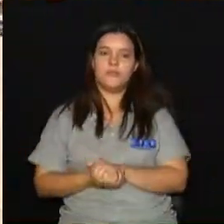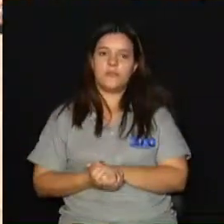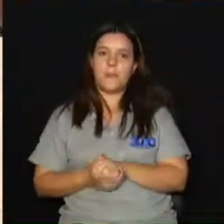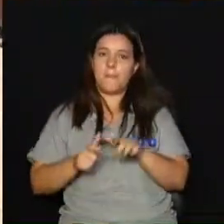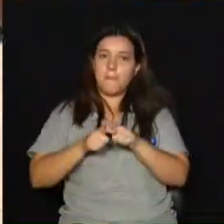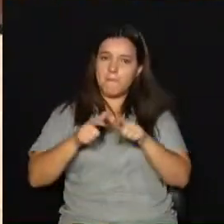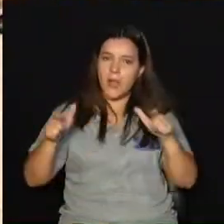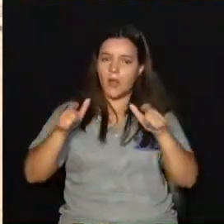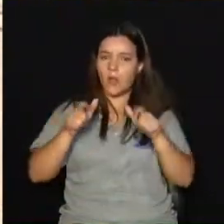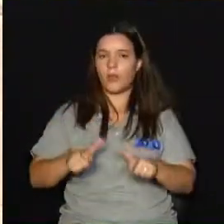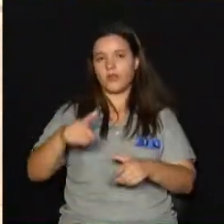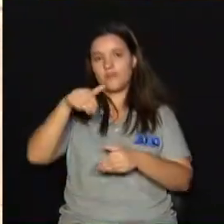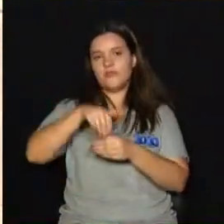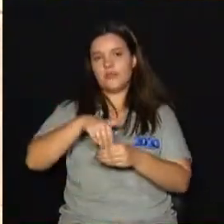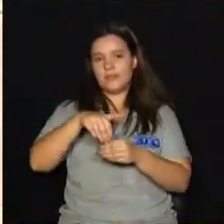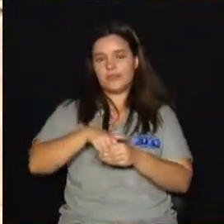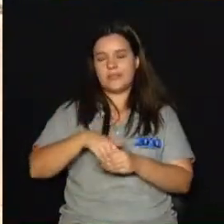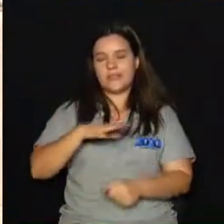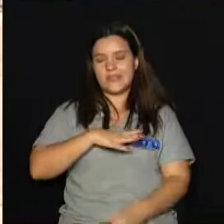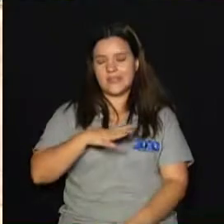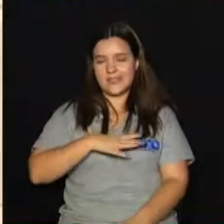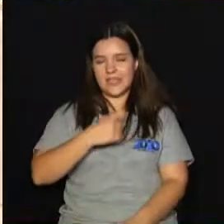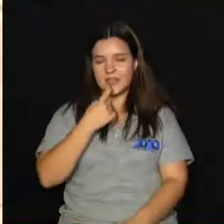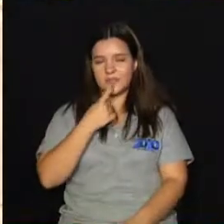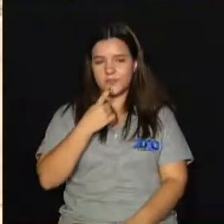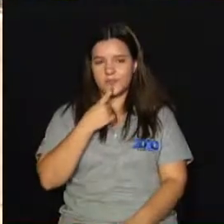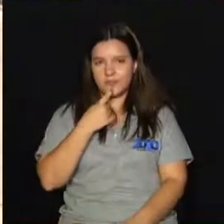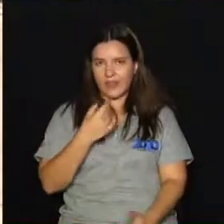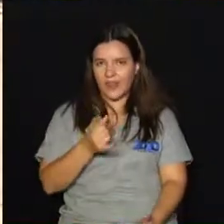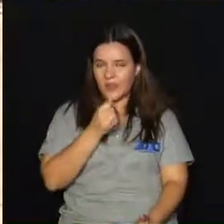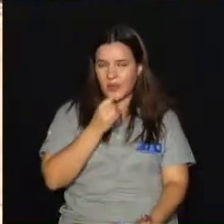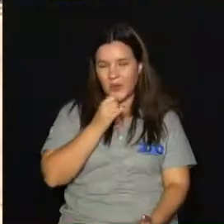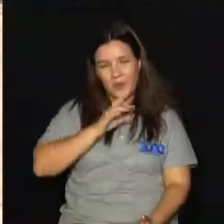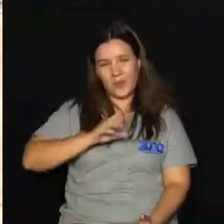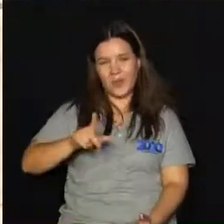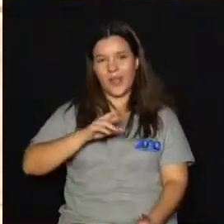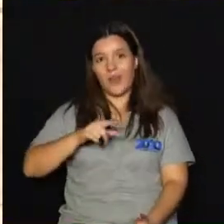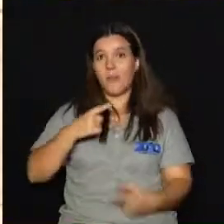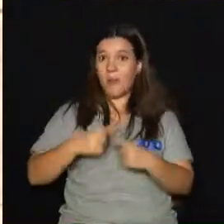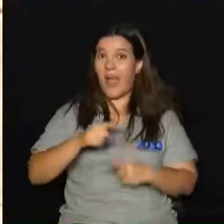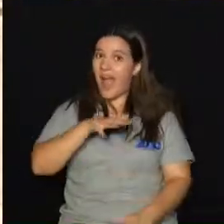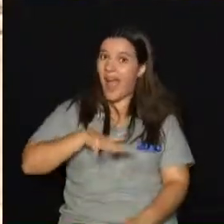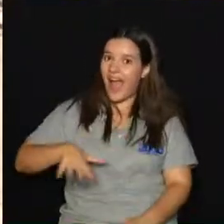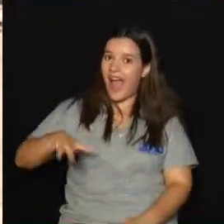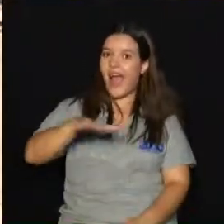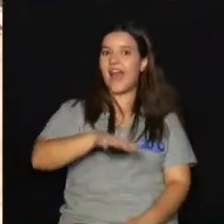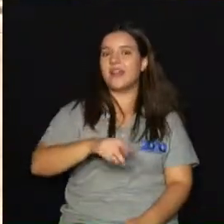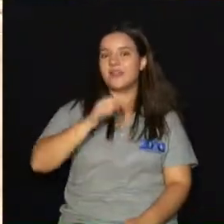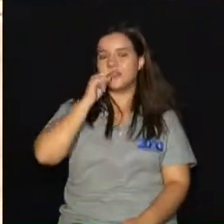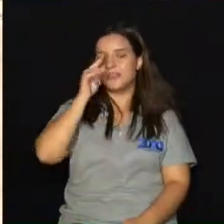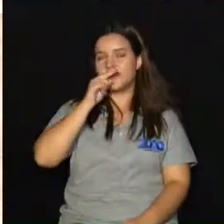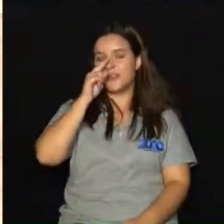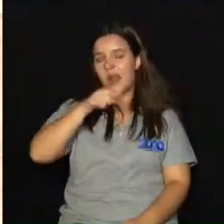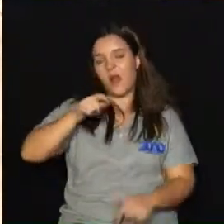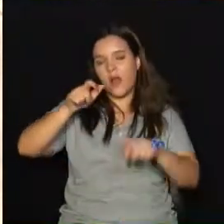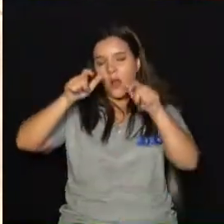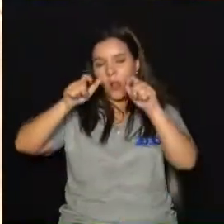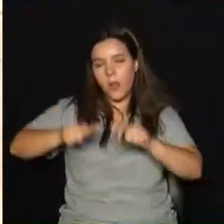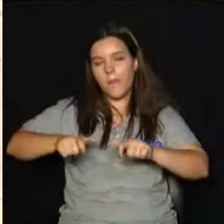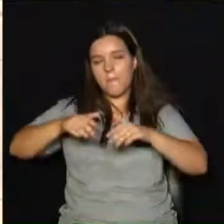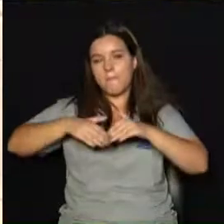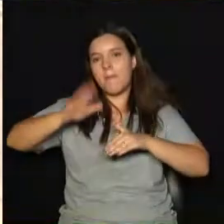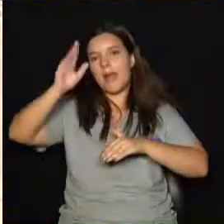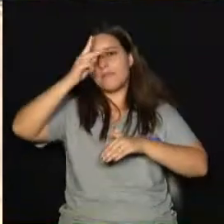zona eleitoral da cidade de Campinas. Não é à toa, né? O distrito do Ouro Verde é um dos locais